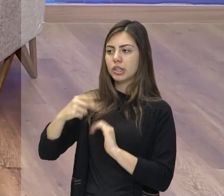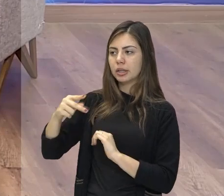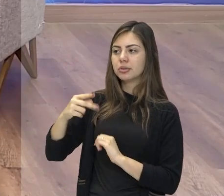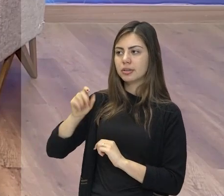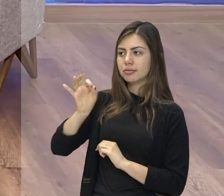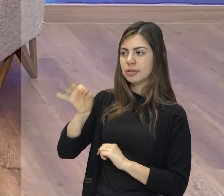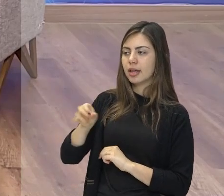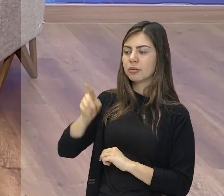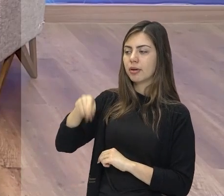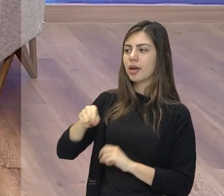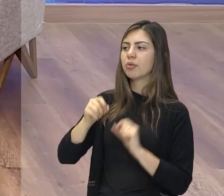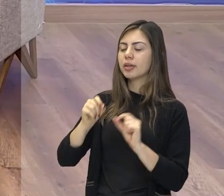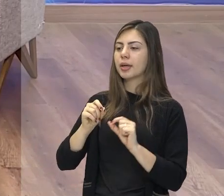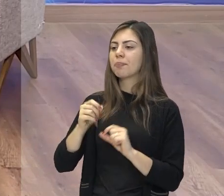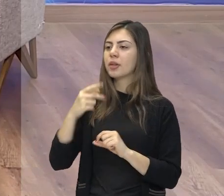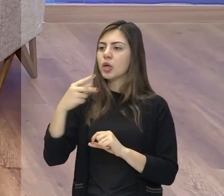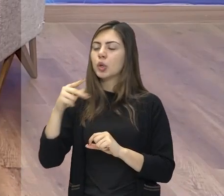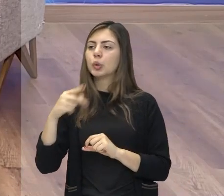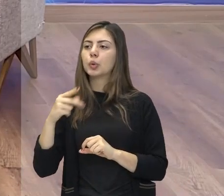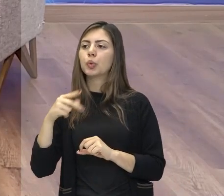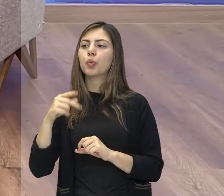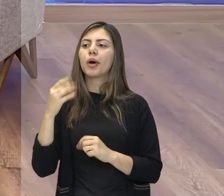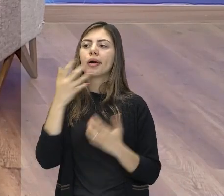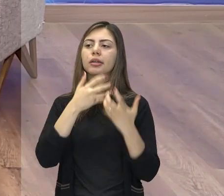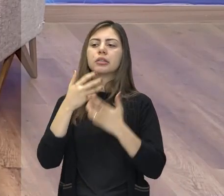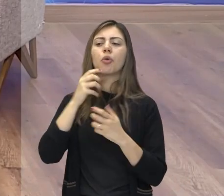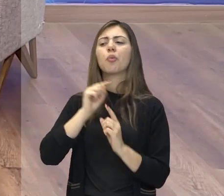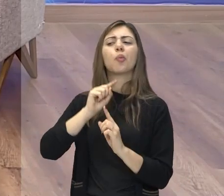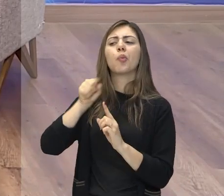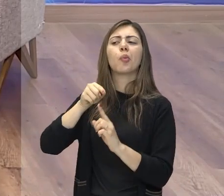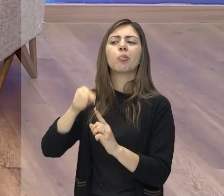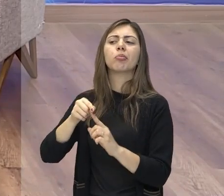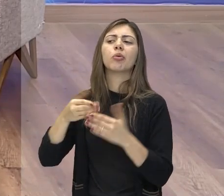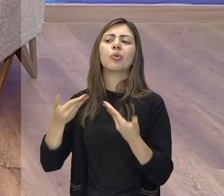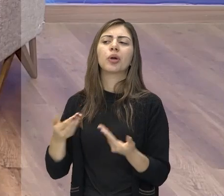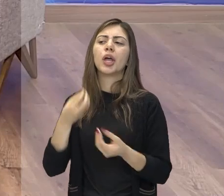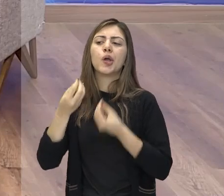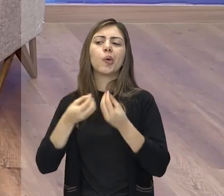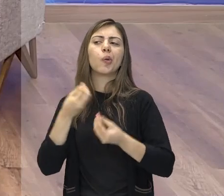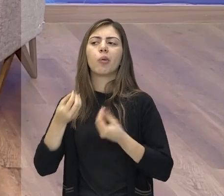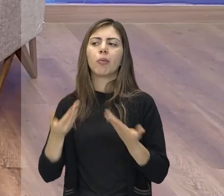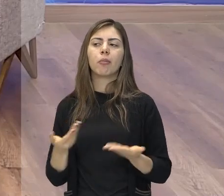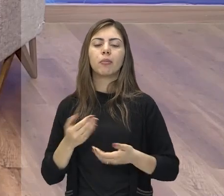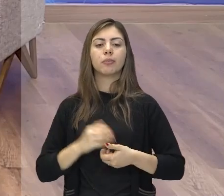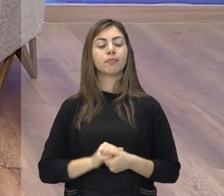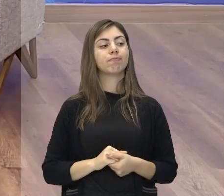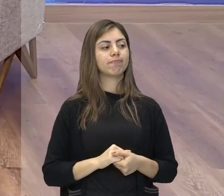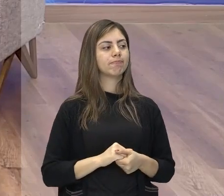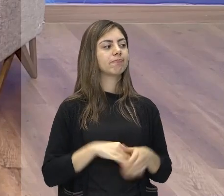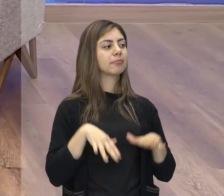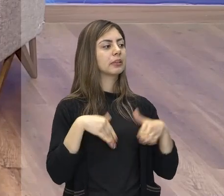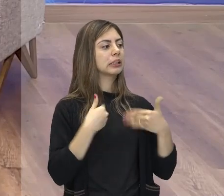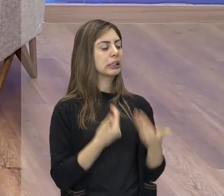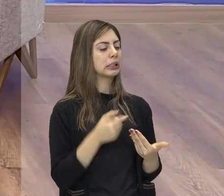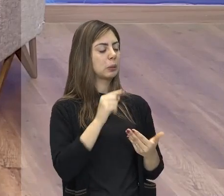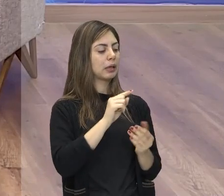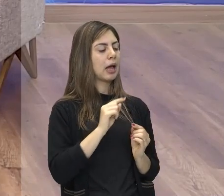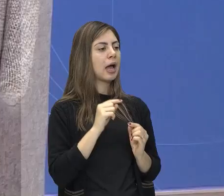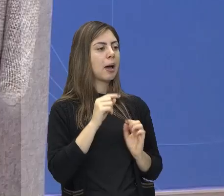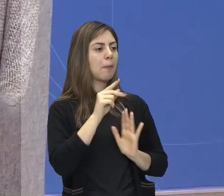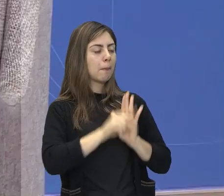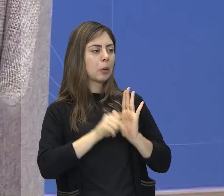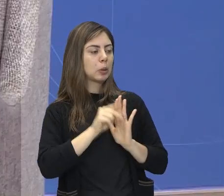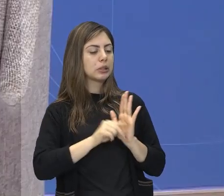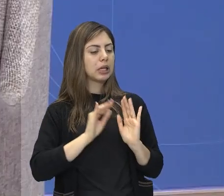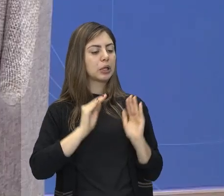Sua Canção. Qual é o objetivo deste projeto e como é que ele se desenvolve? Então, o objetivo do Sua